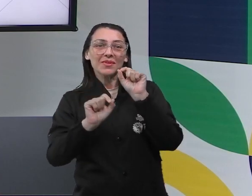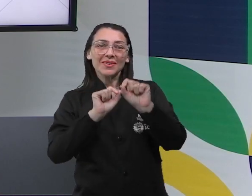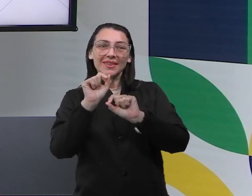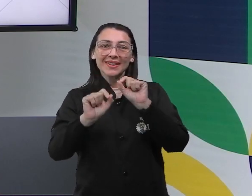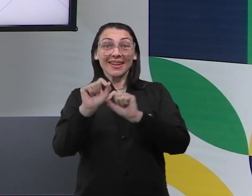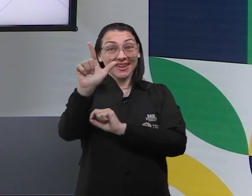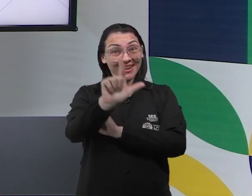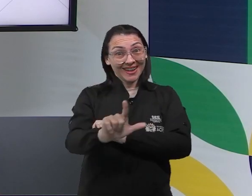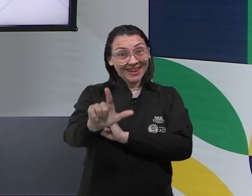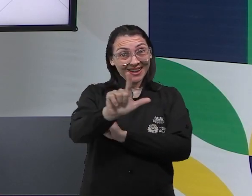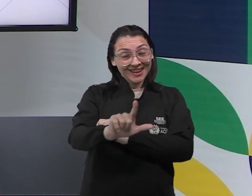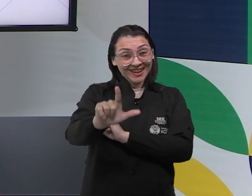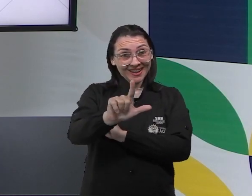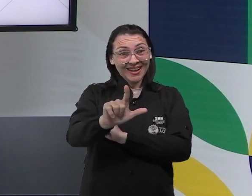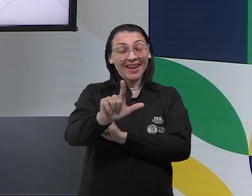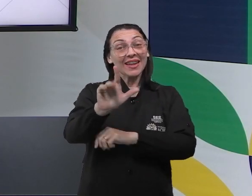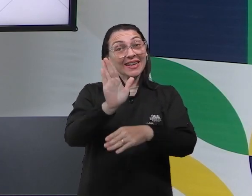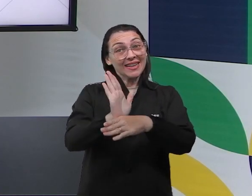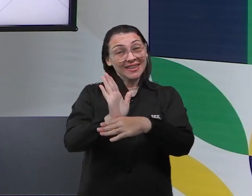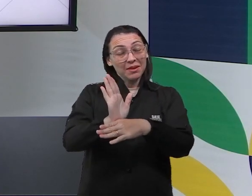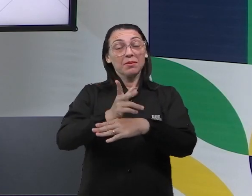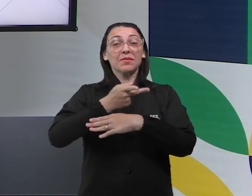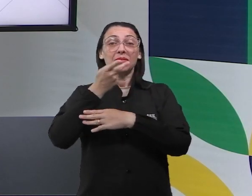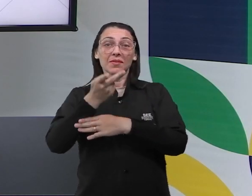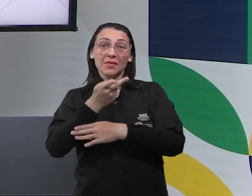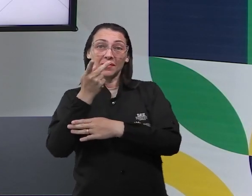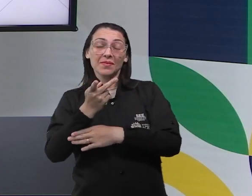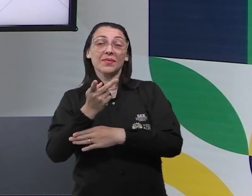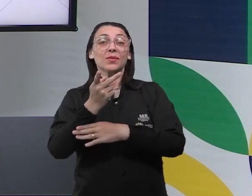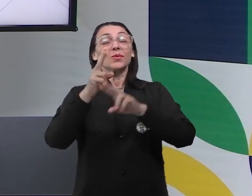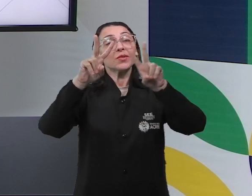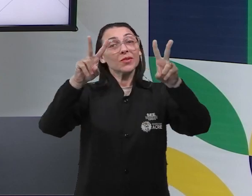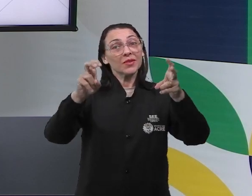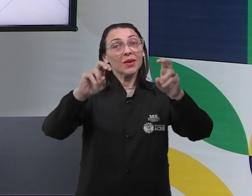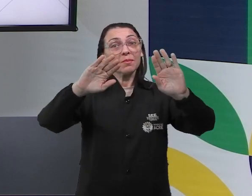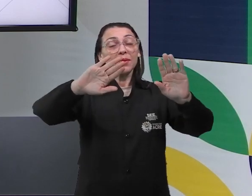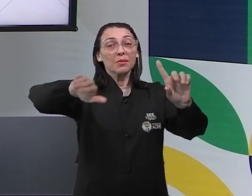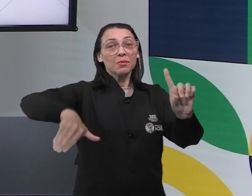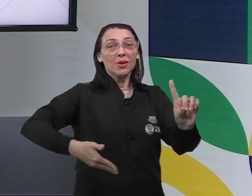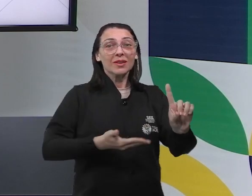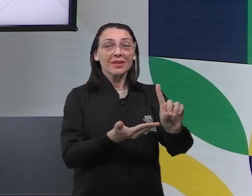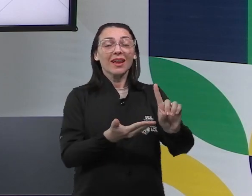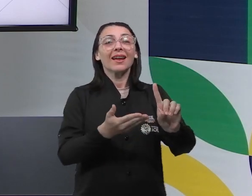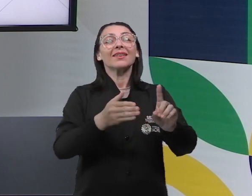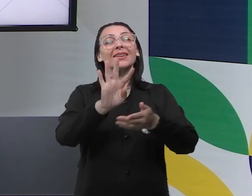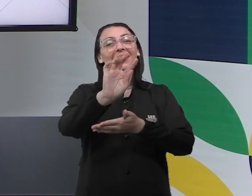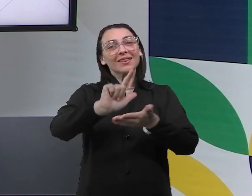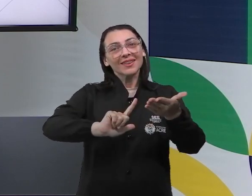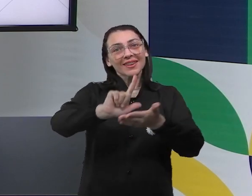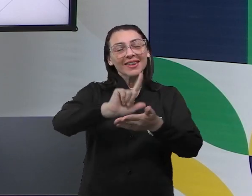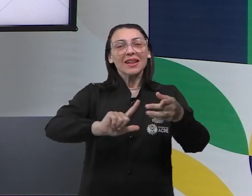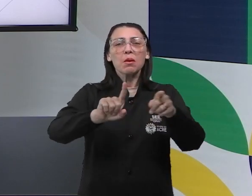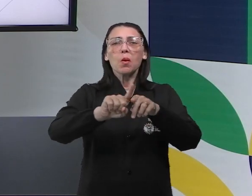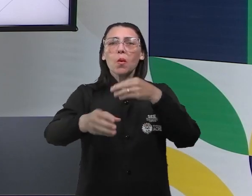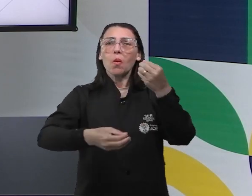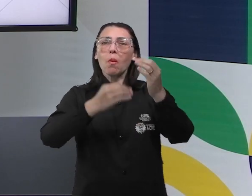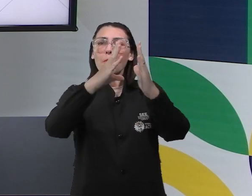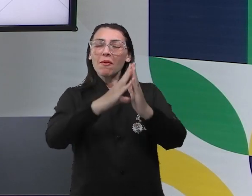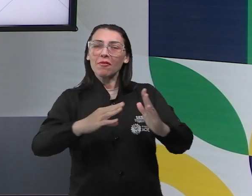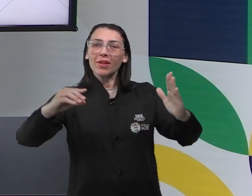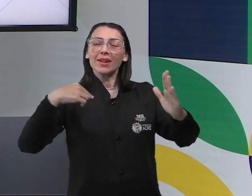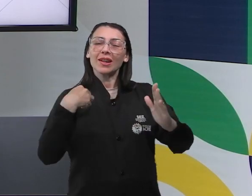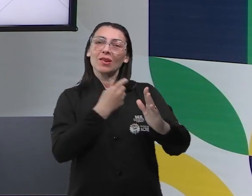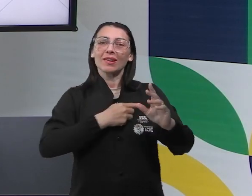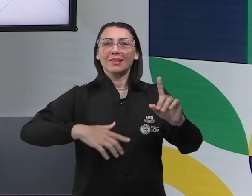de literatura e cinema e vamos falar das temáticas abordadas dentro dessa obra e como isso reflete na